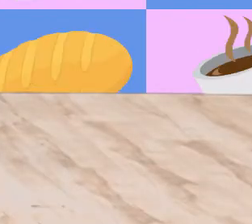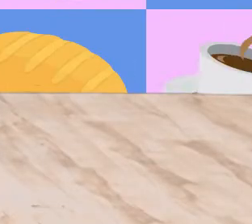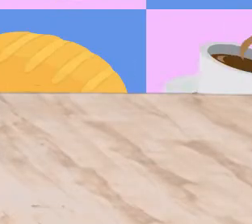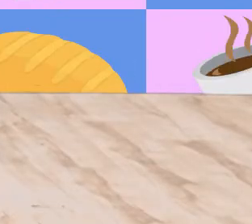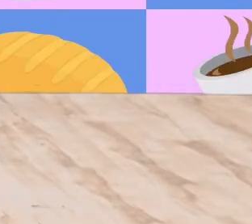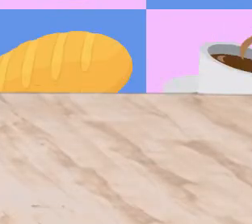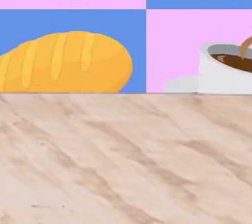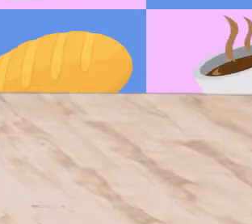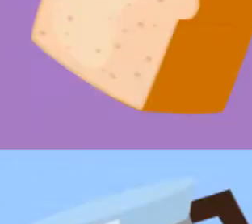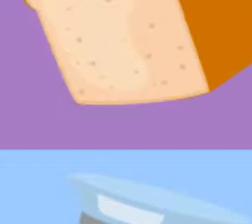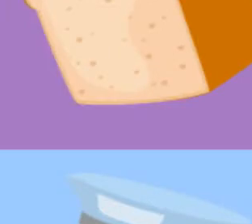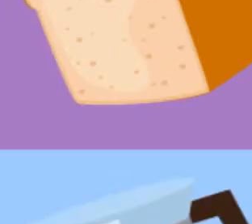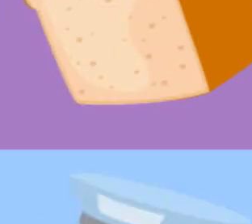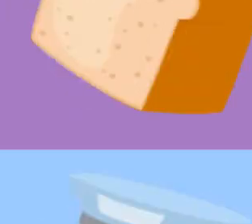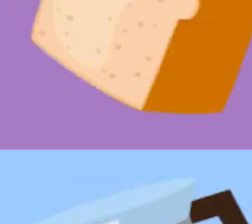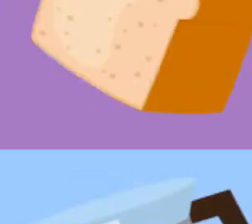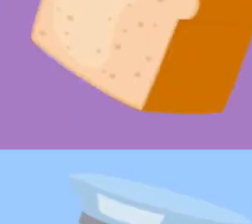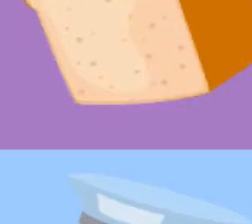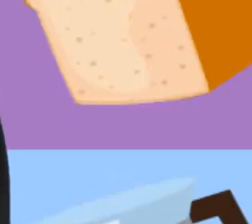Eu vou tomar.